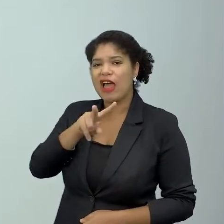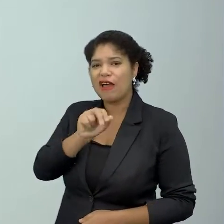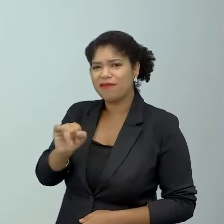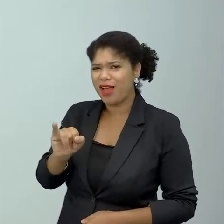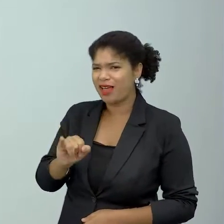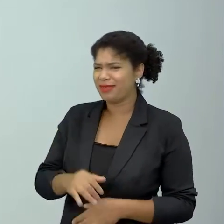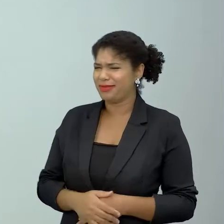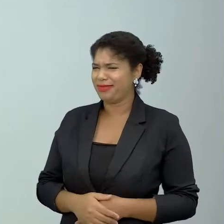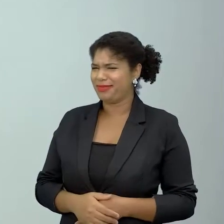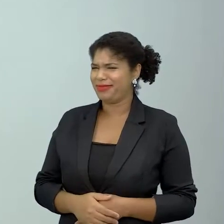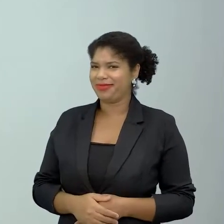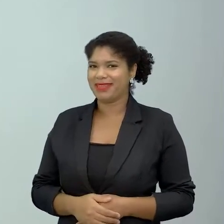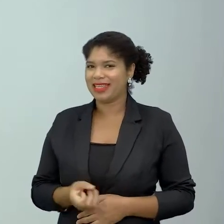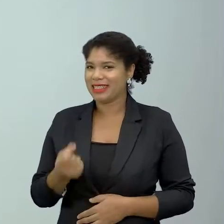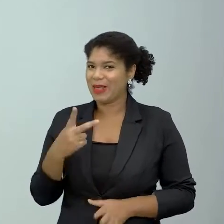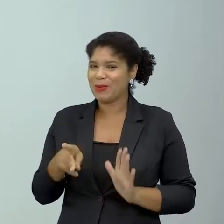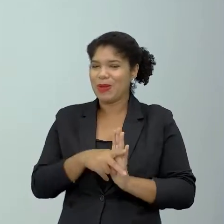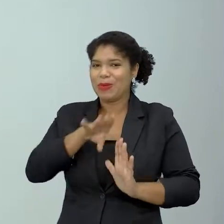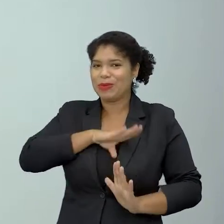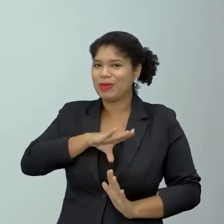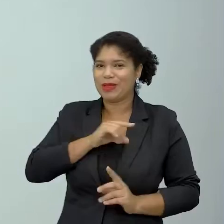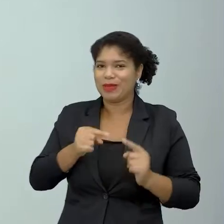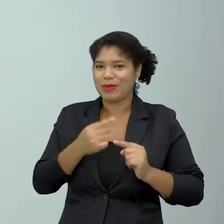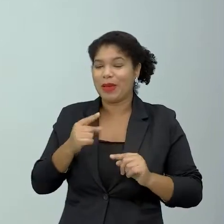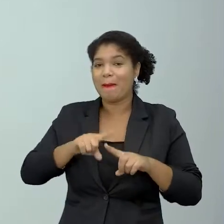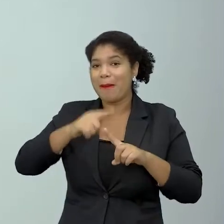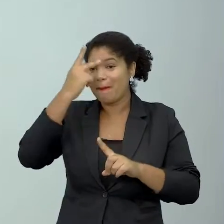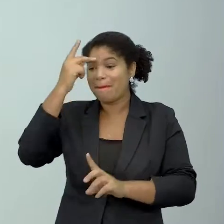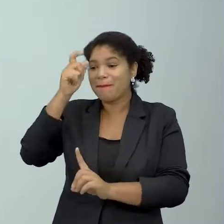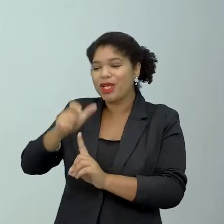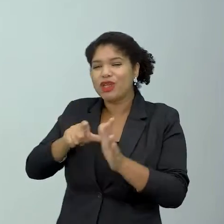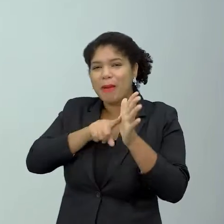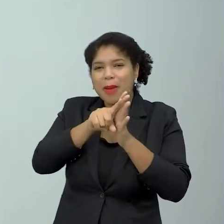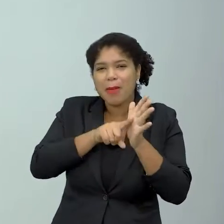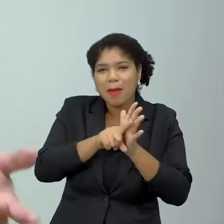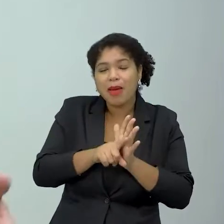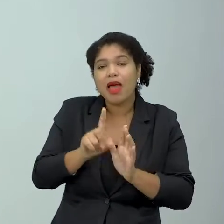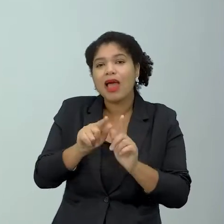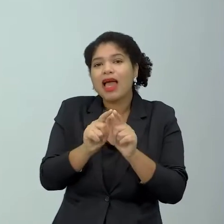isso tem um pesquisador que investiga isso, tem uma coisa chamada